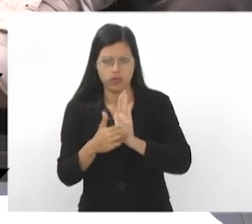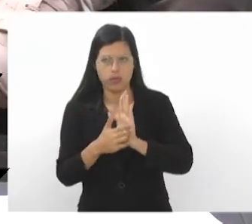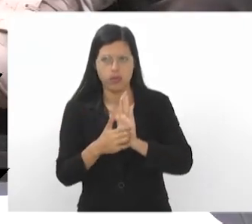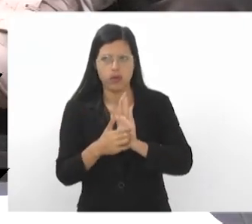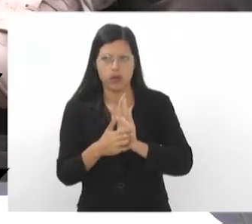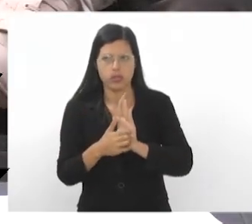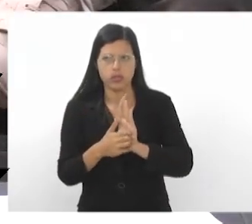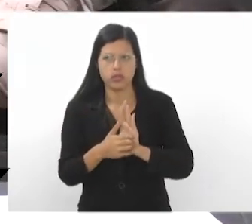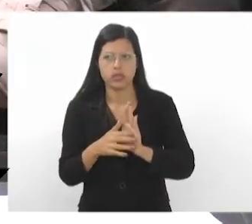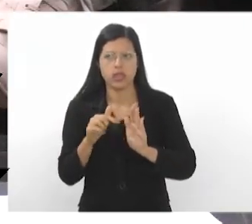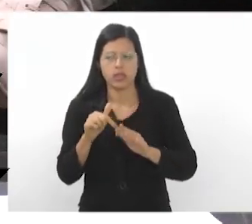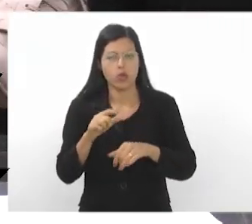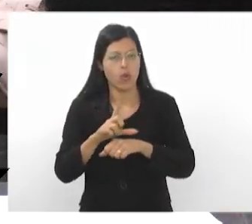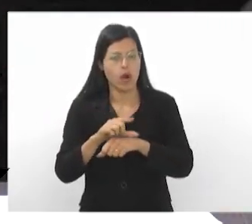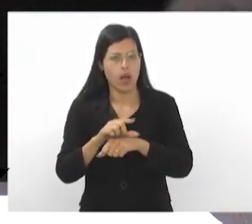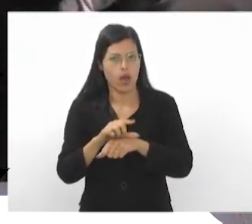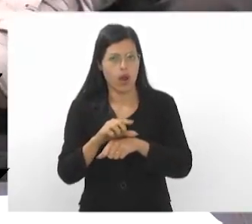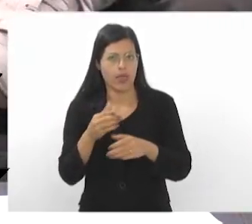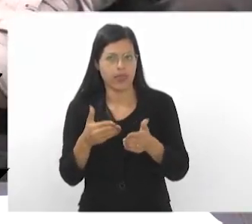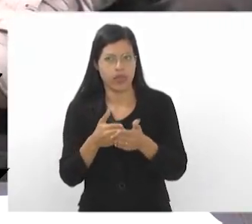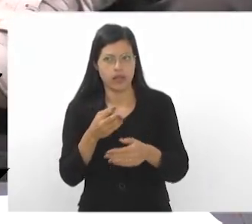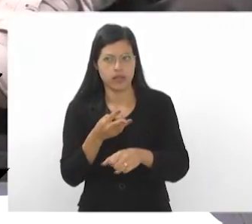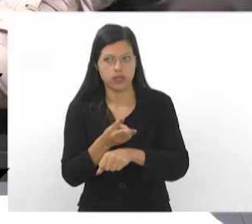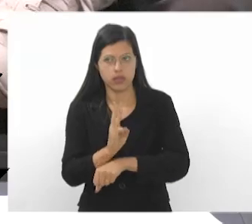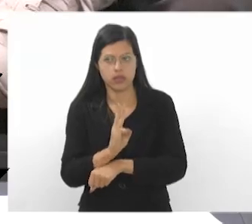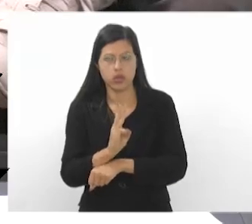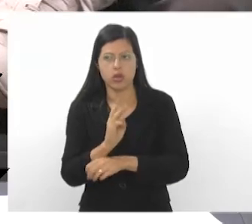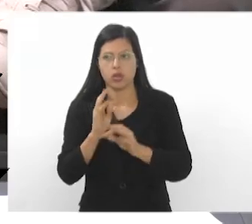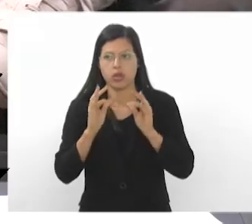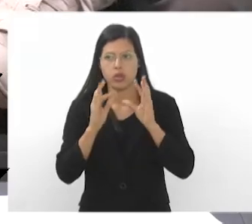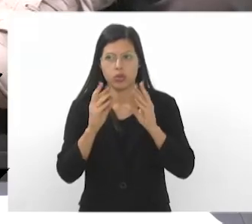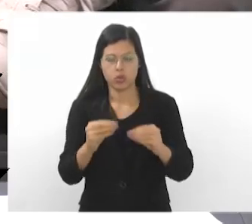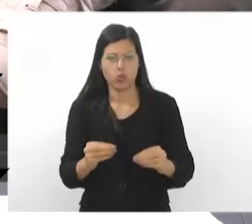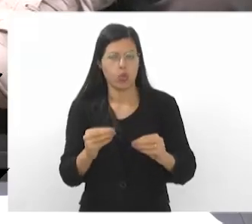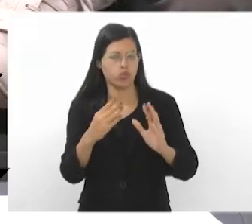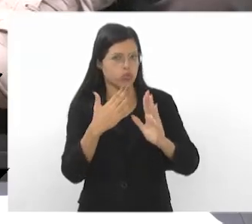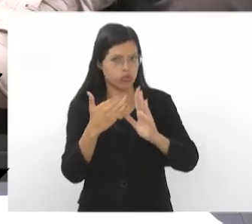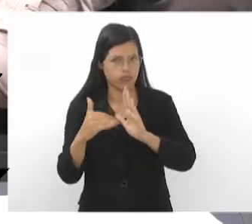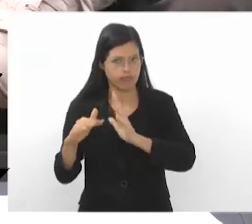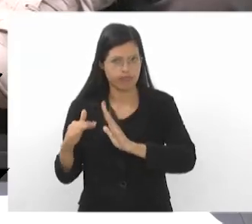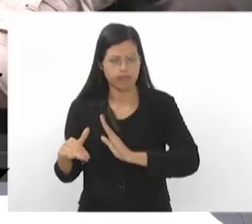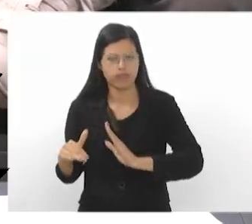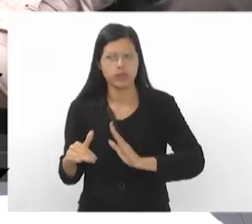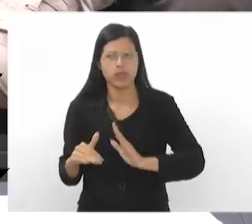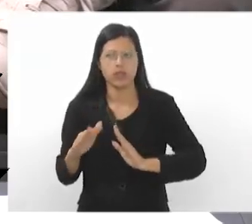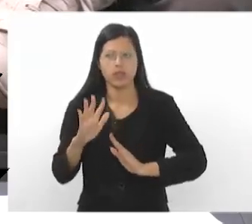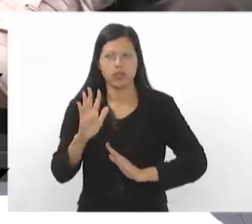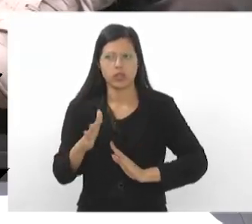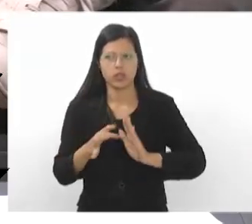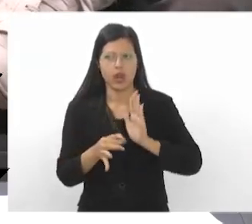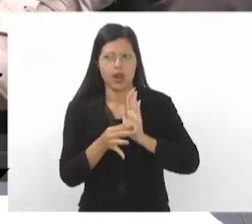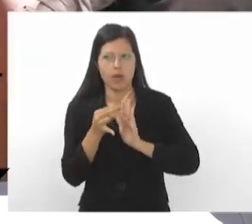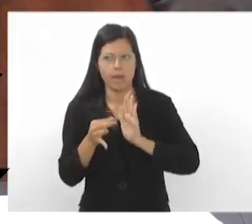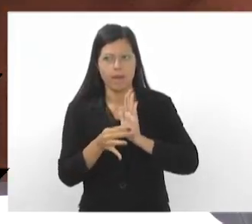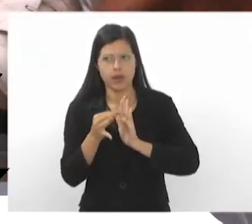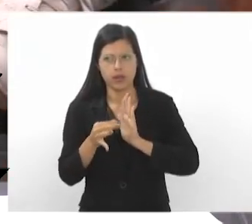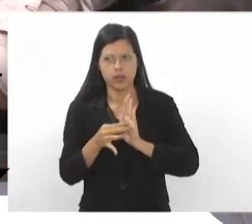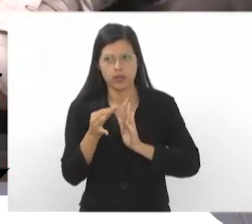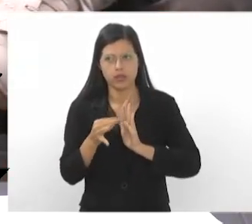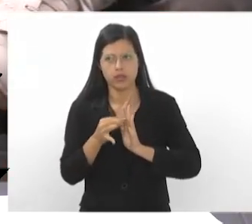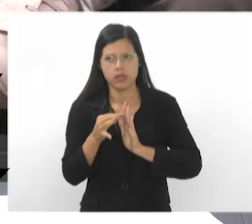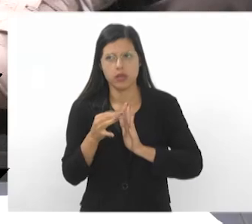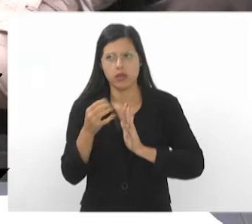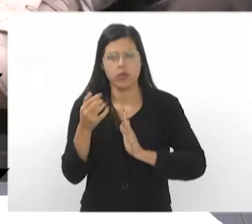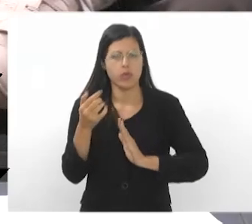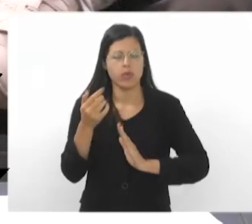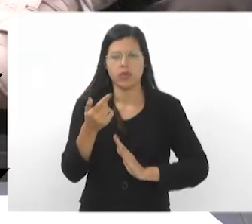15 horas de hoje que todo mundo encaminhasse o que já está com parecer e o que não está com parecer ao chefe